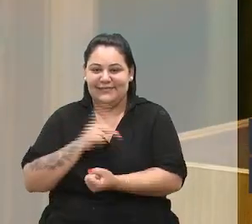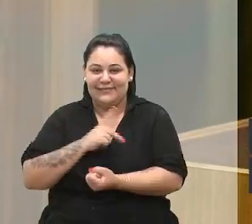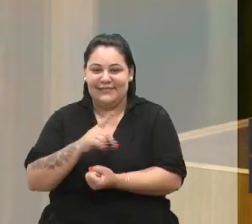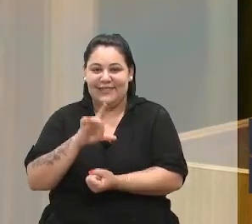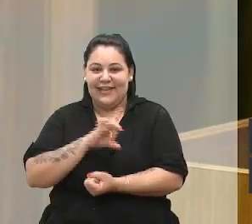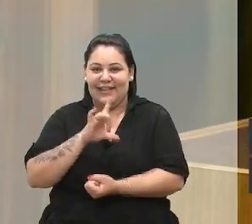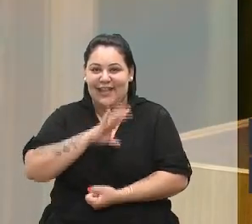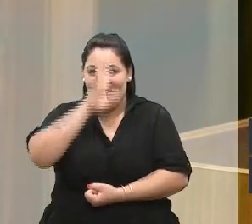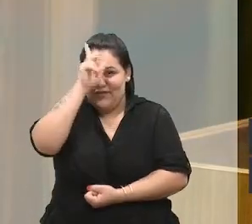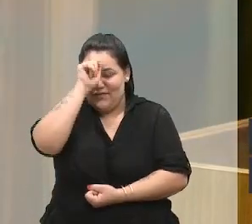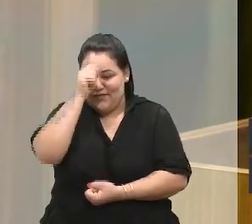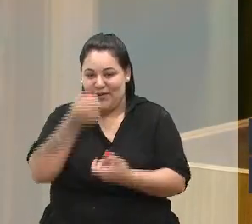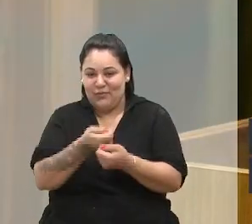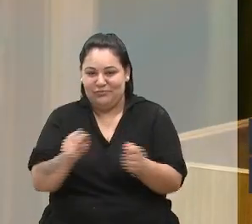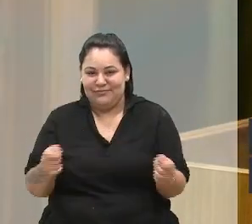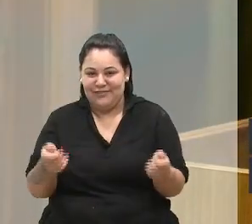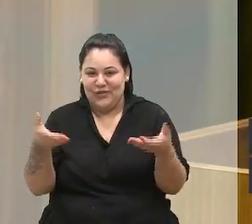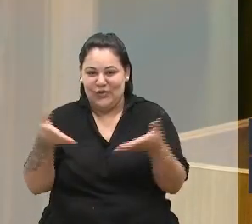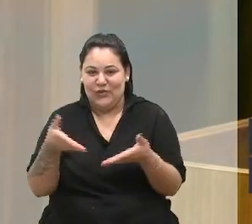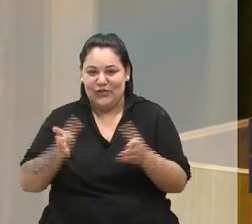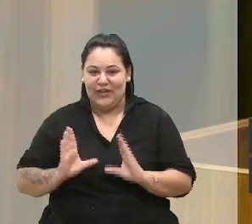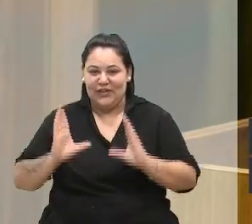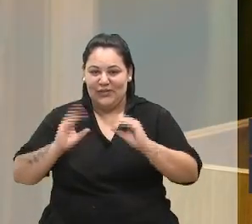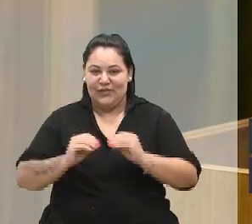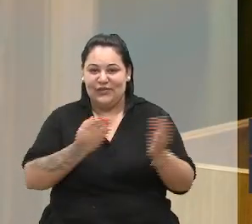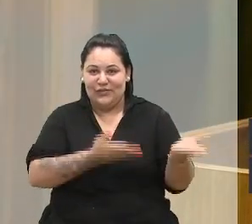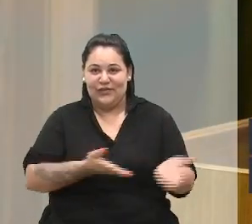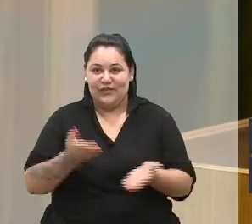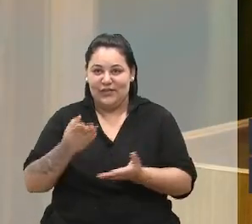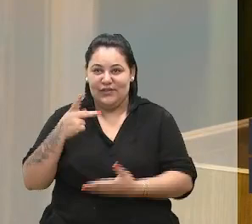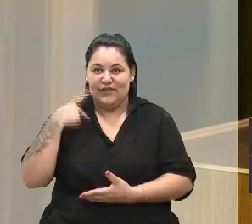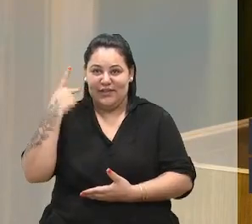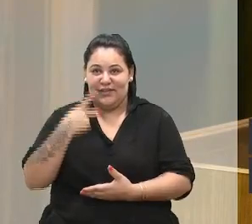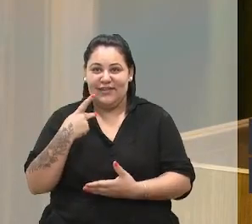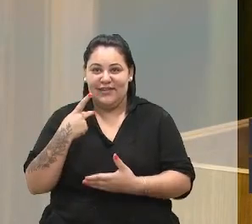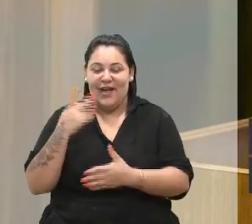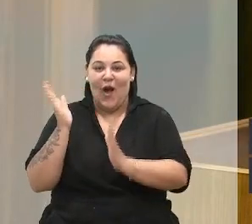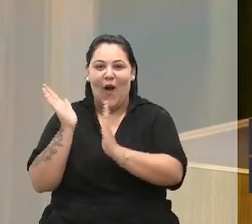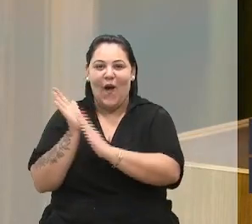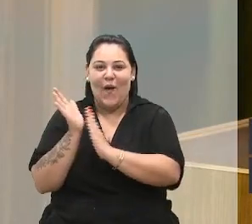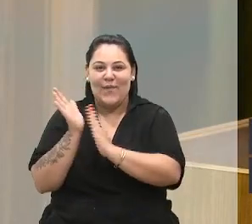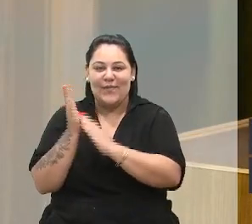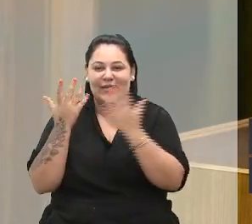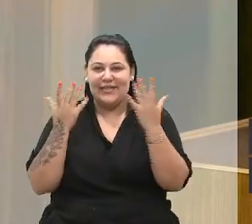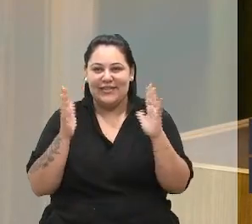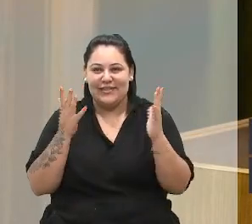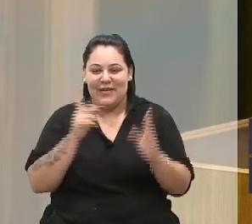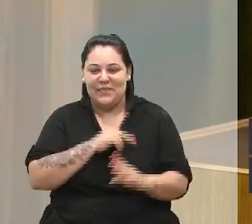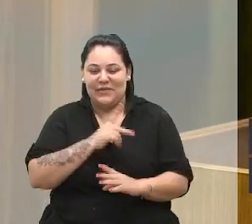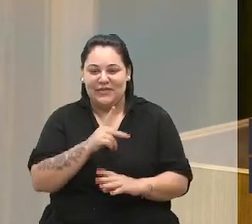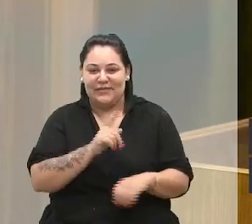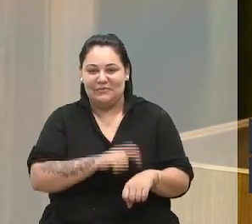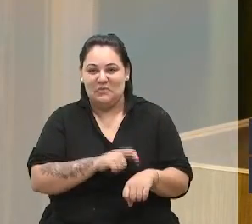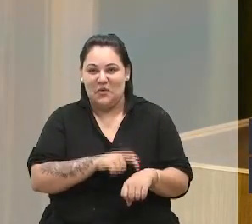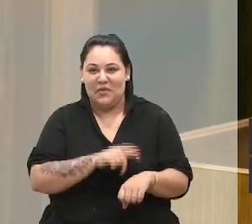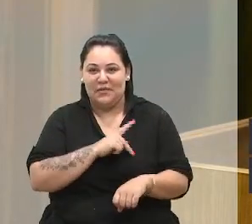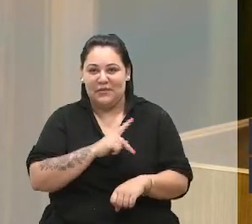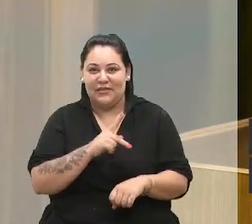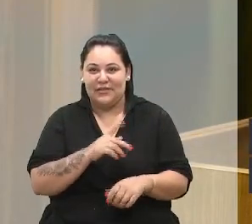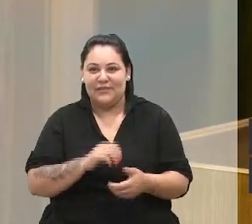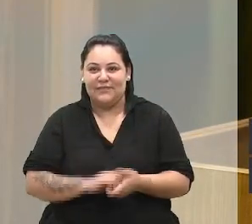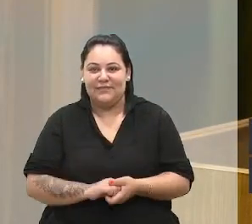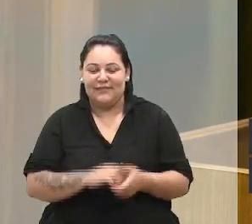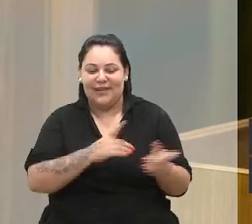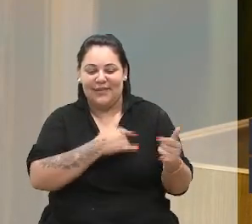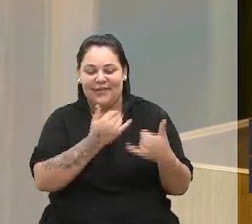todos os vereadores para um galeto lá no Esplanada, comemoração a esse momento da presidência dele. É uma brincadeira